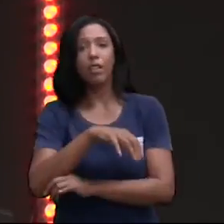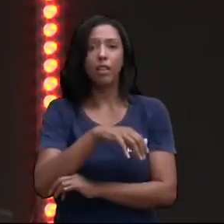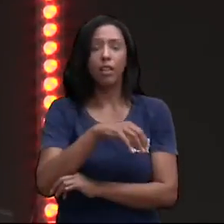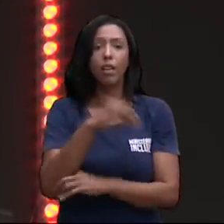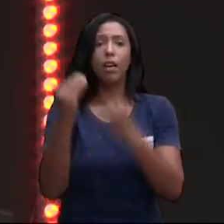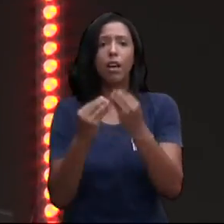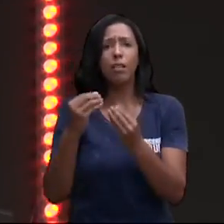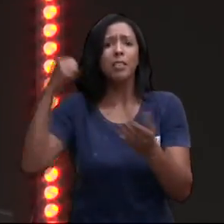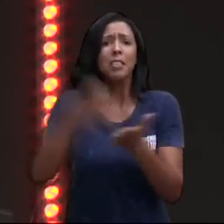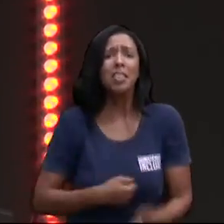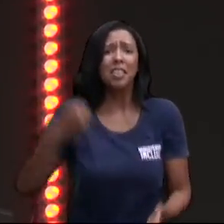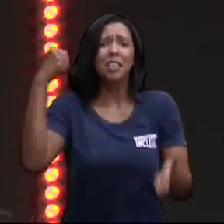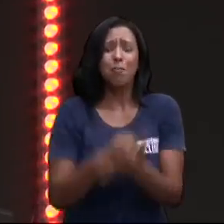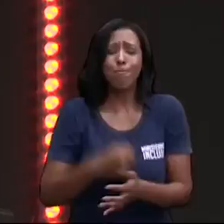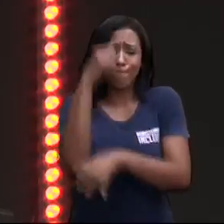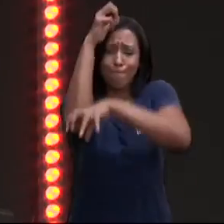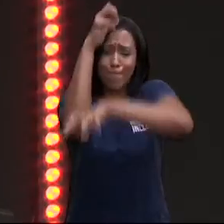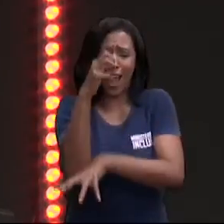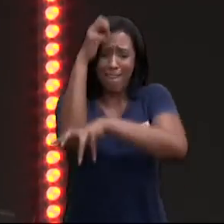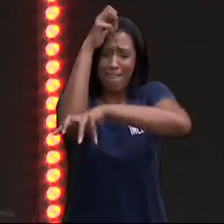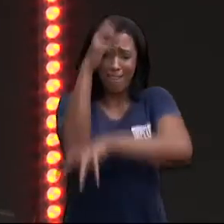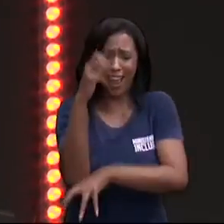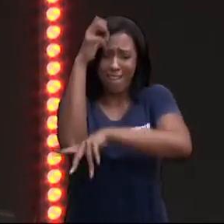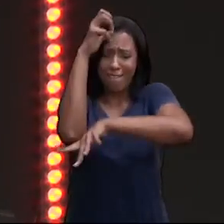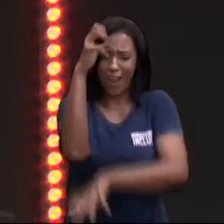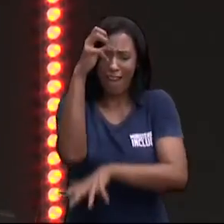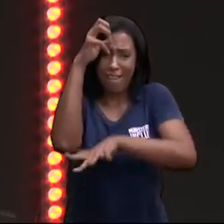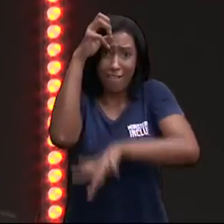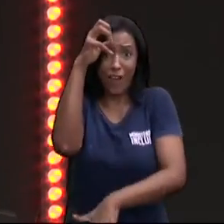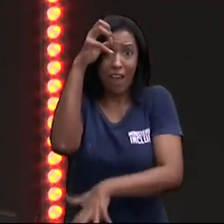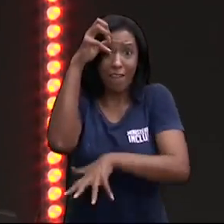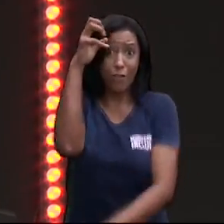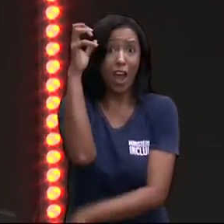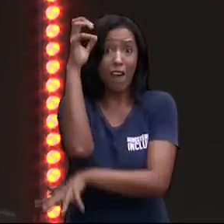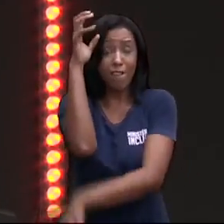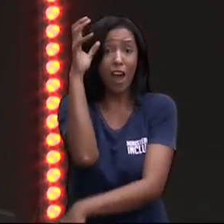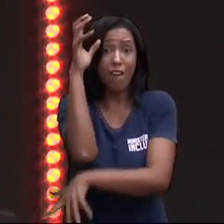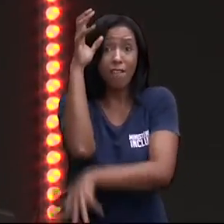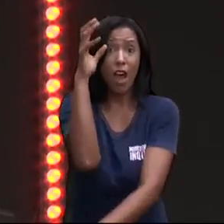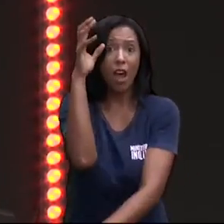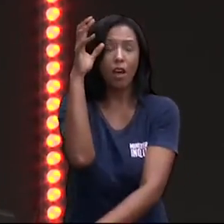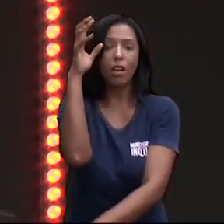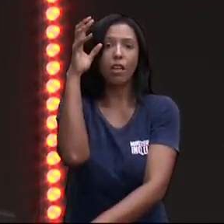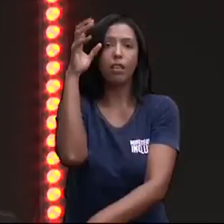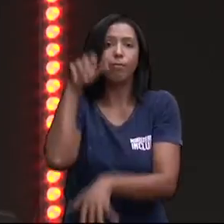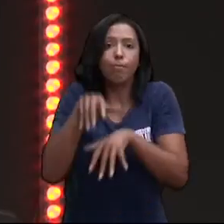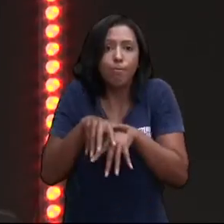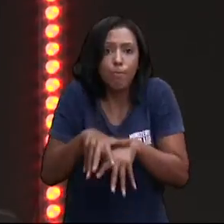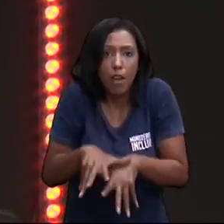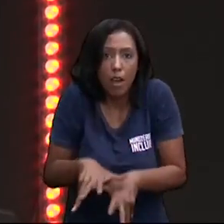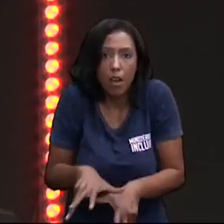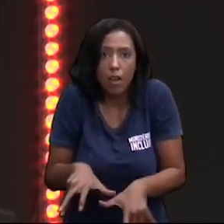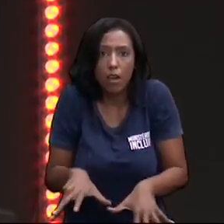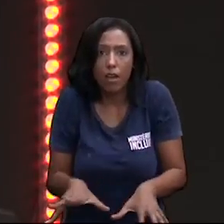só essas tempestades que fazem Raiz Se fique saindo a mais símbolo tecendo aquele solo